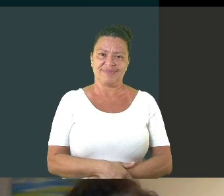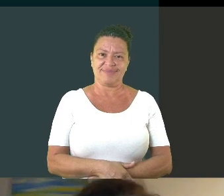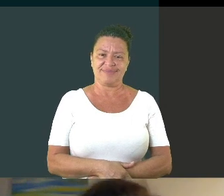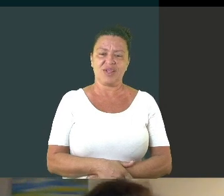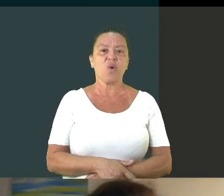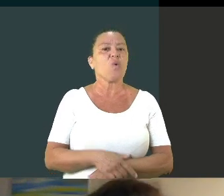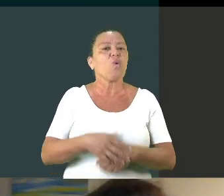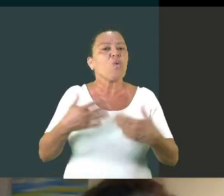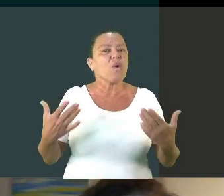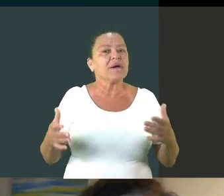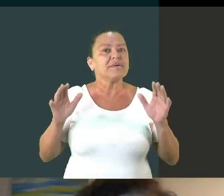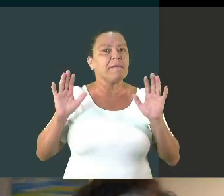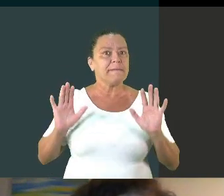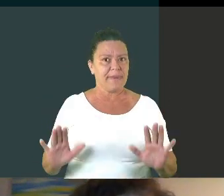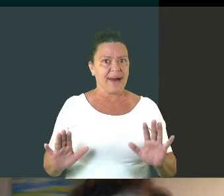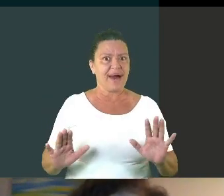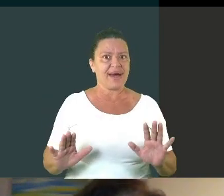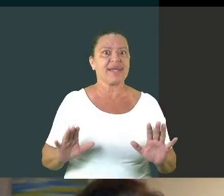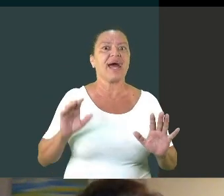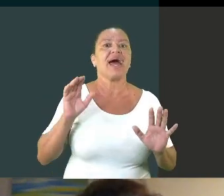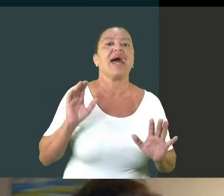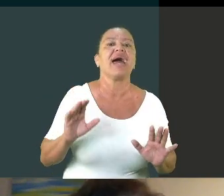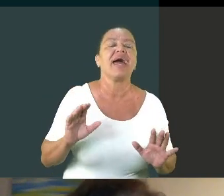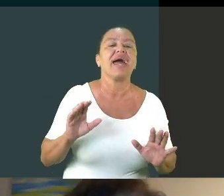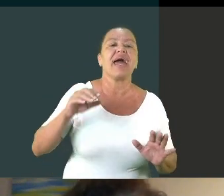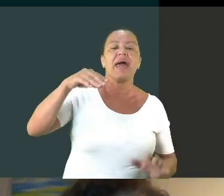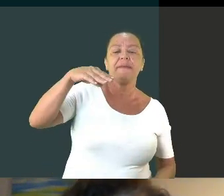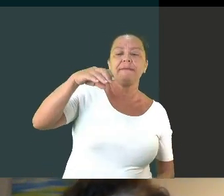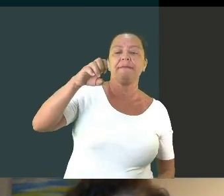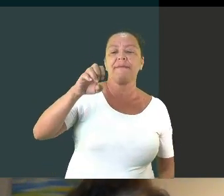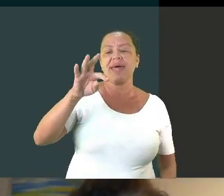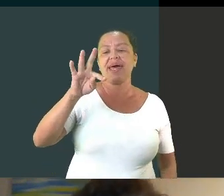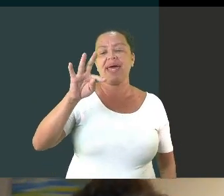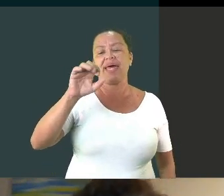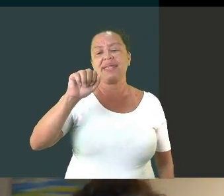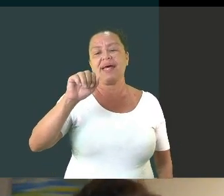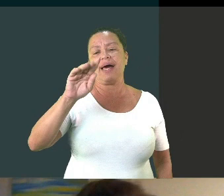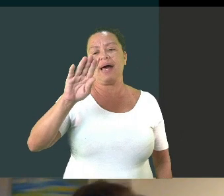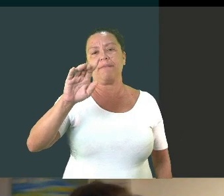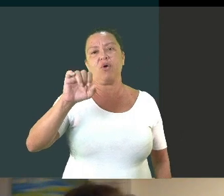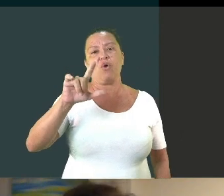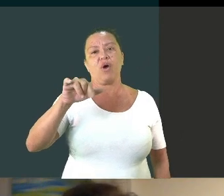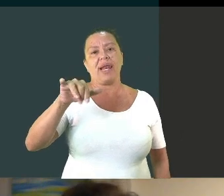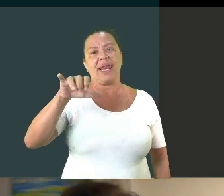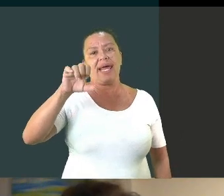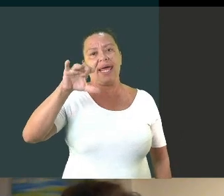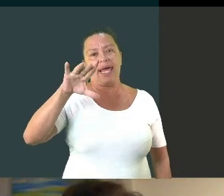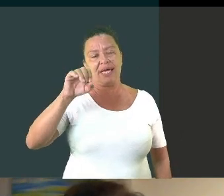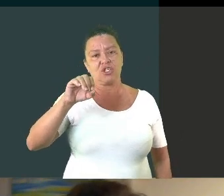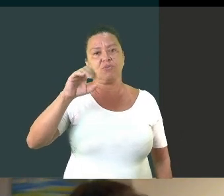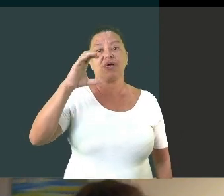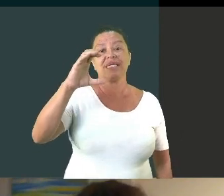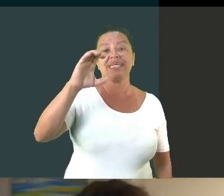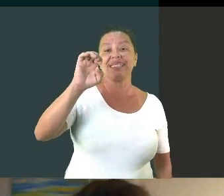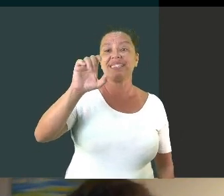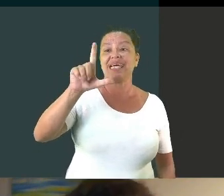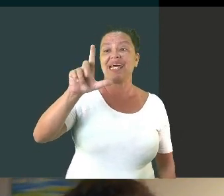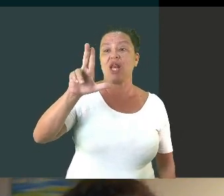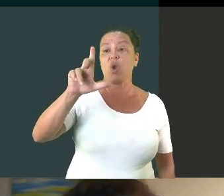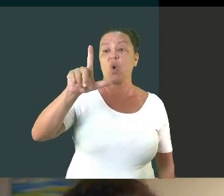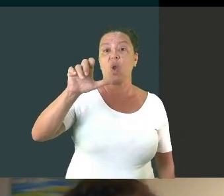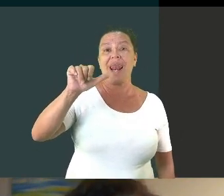final? É o metabolismo celular. Cada uma das células vai receber